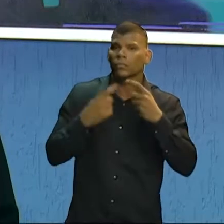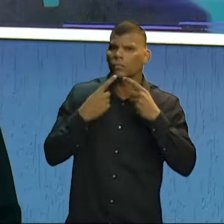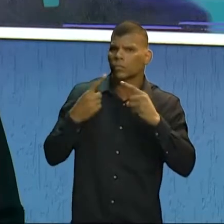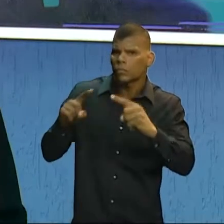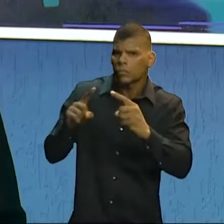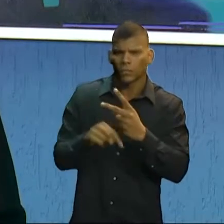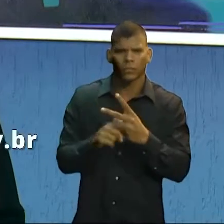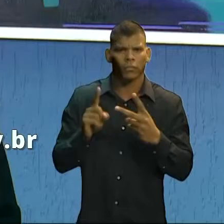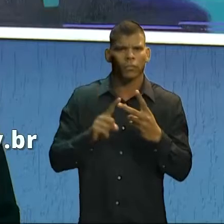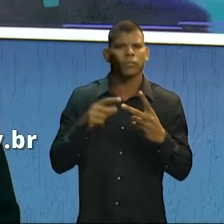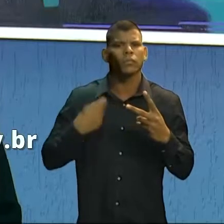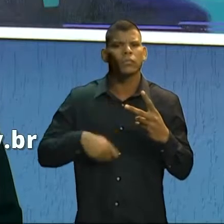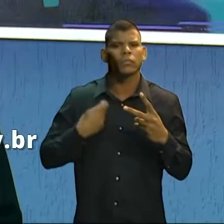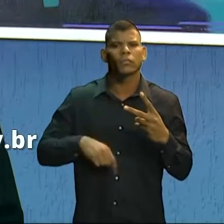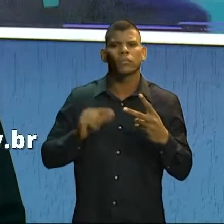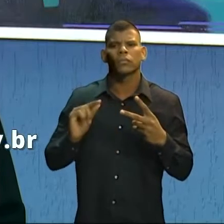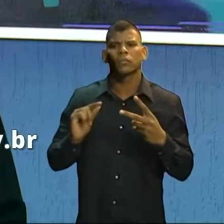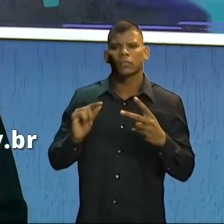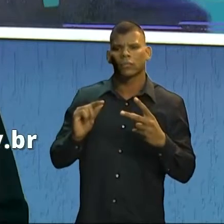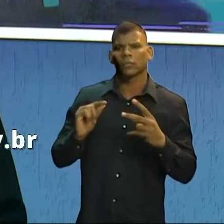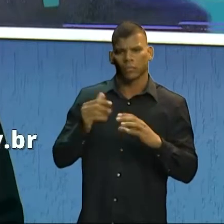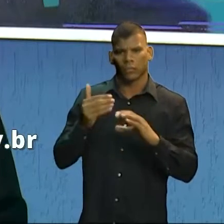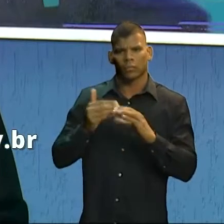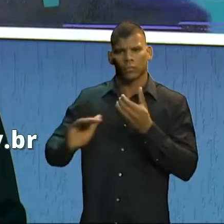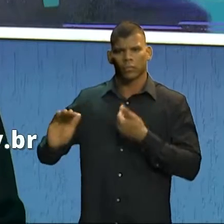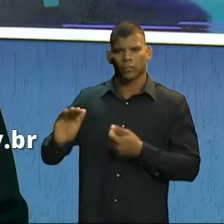mandar e-mail para